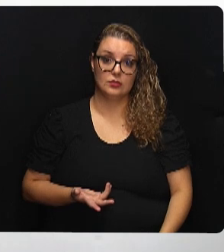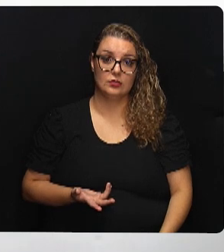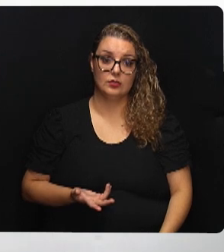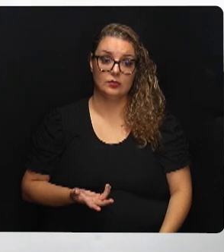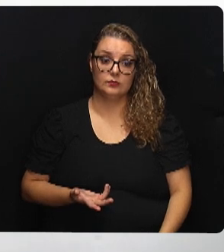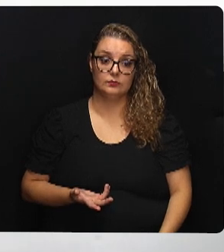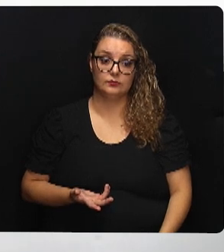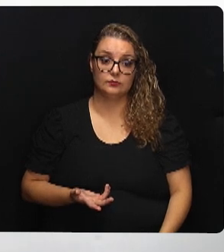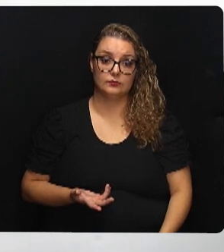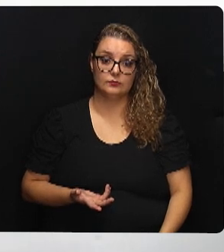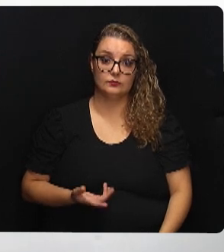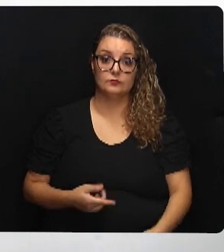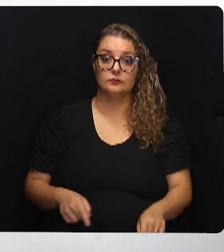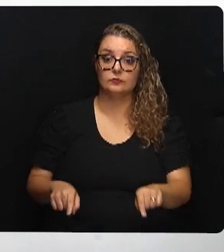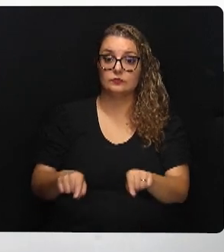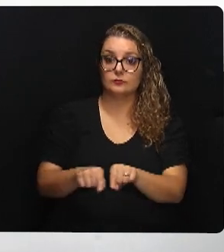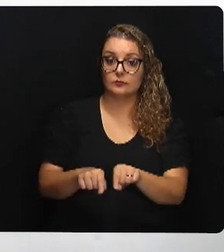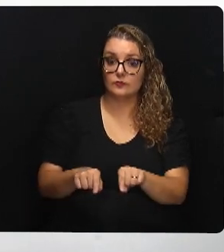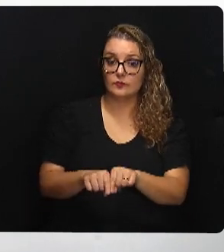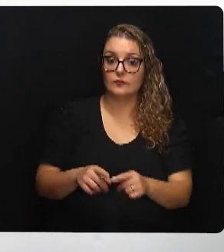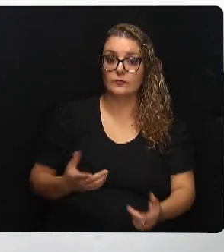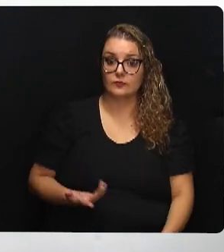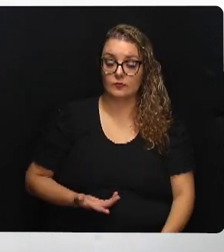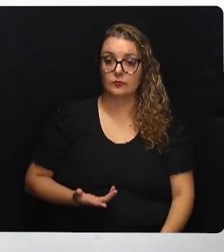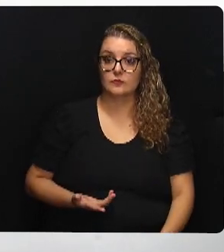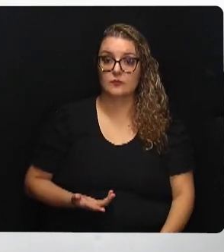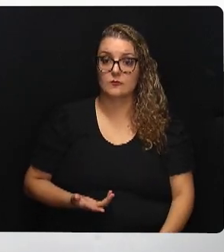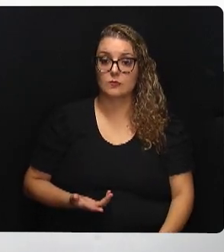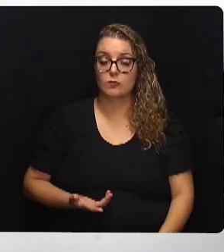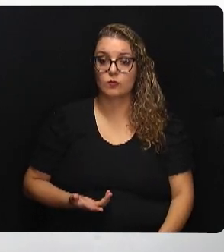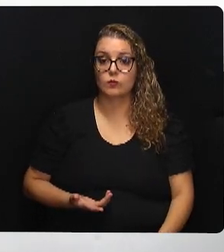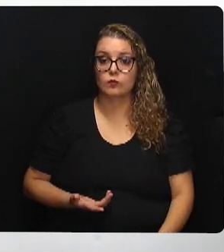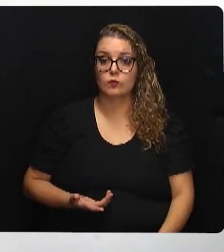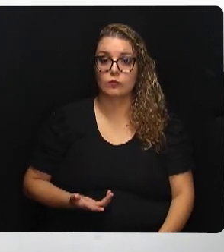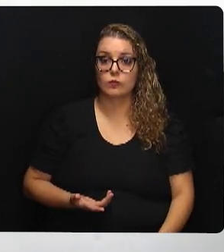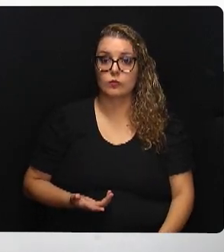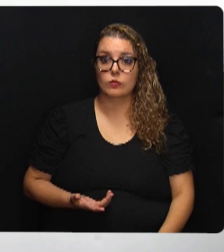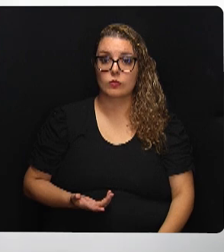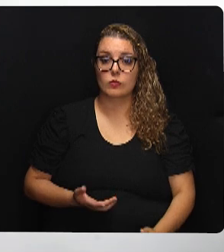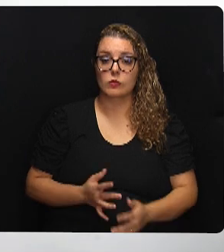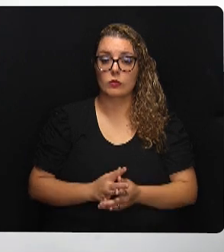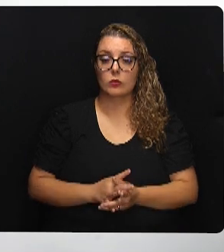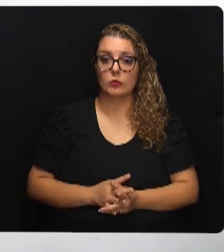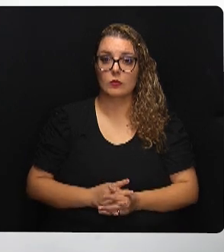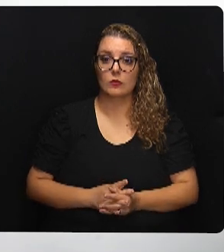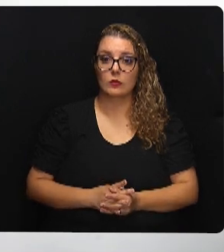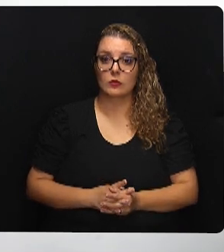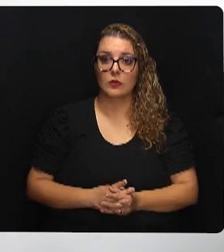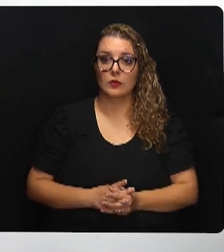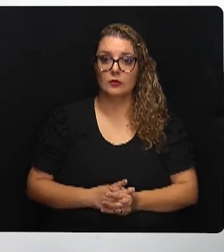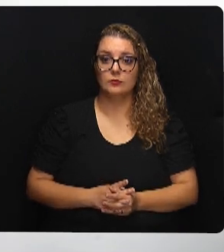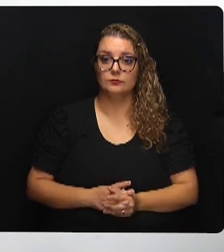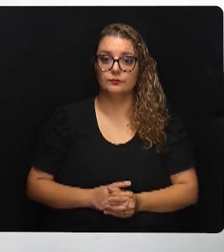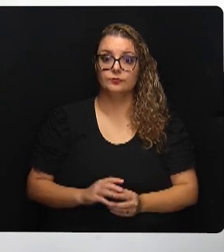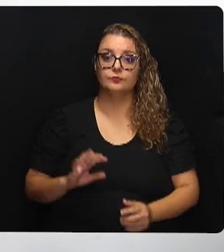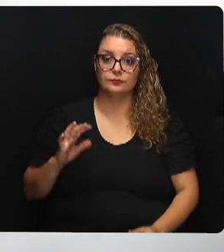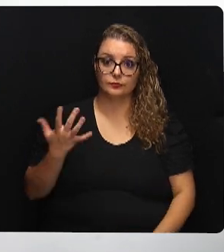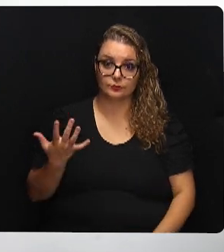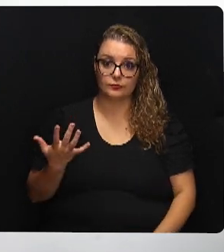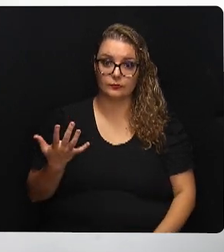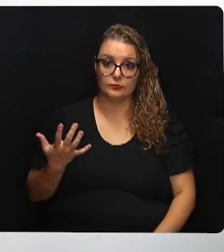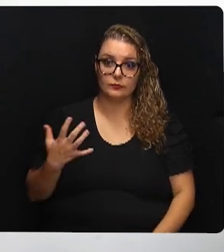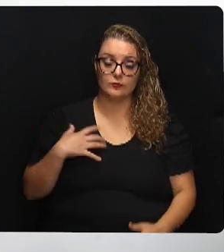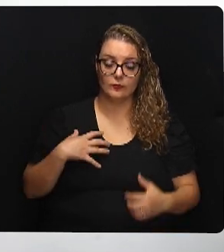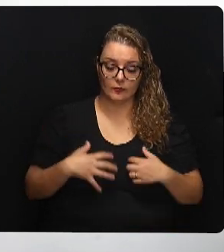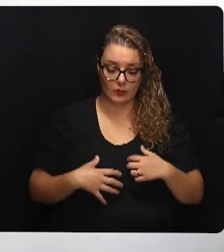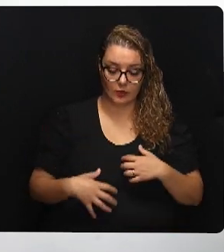causador, e também da parte que ele está causando,